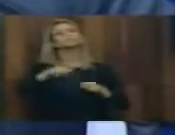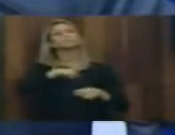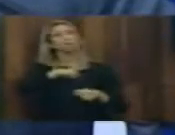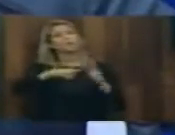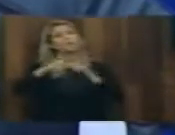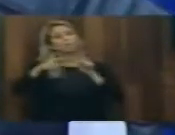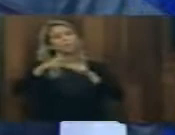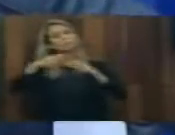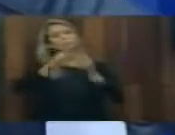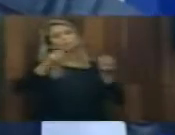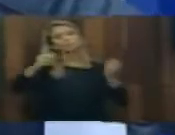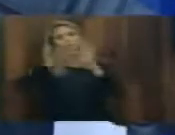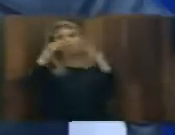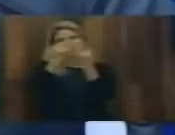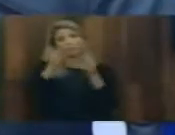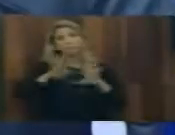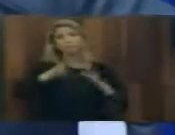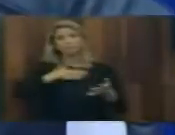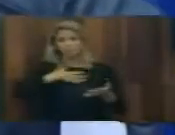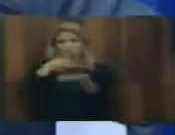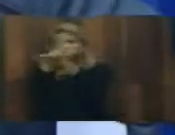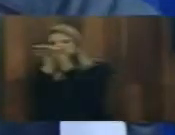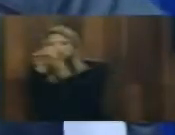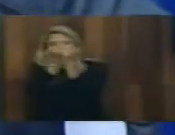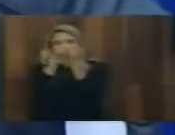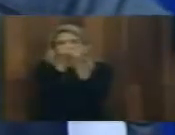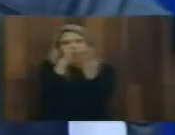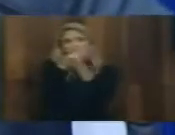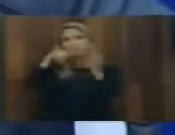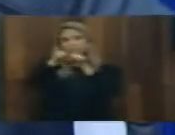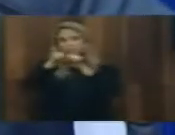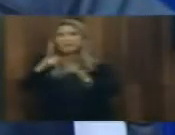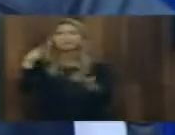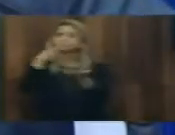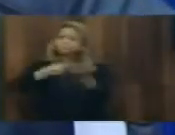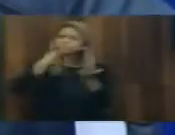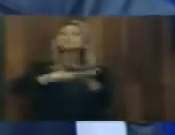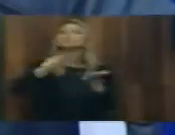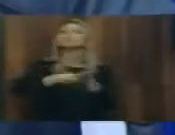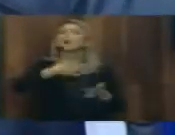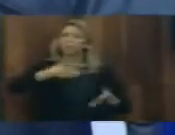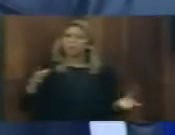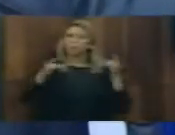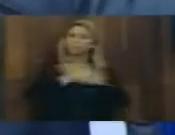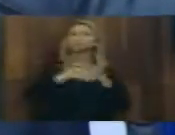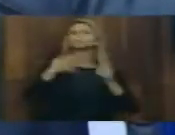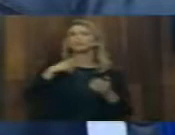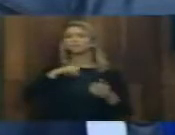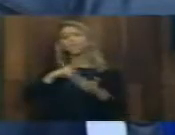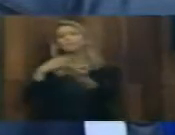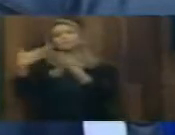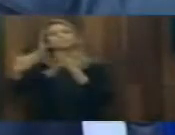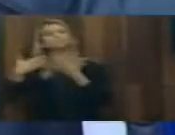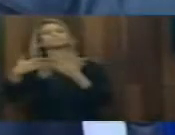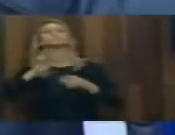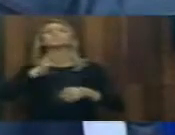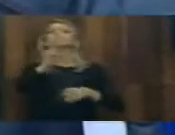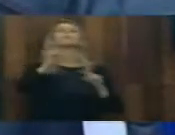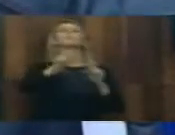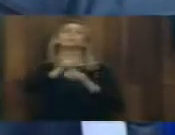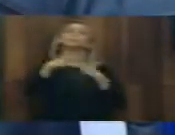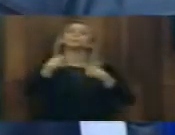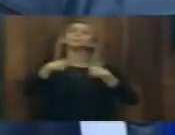Essa cobrança vai ser feita e o nosso gabinete está aí, pronto para atender qualquer reivindicação relacionada a políticas